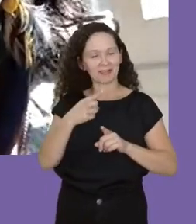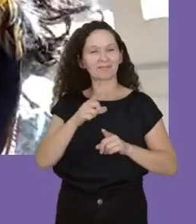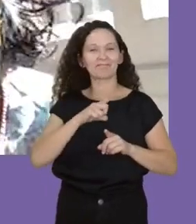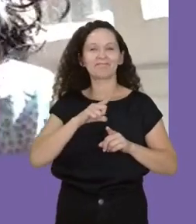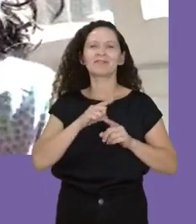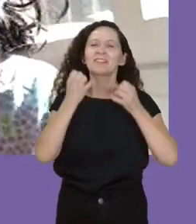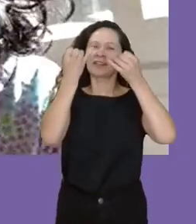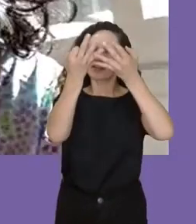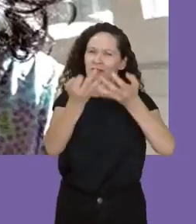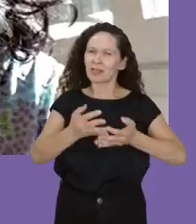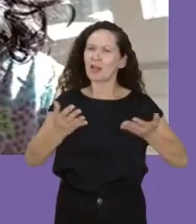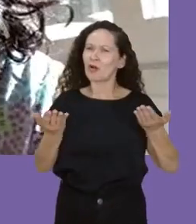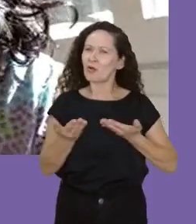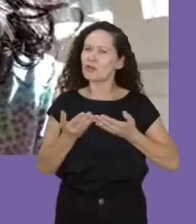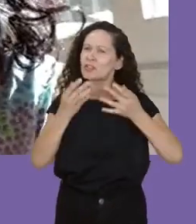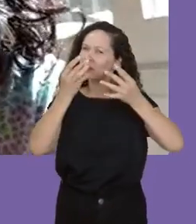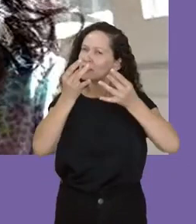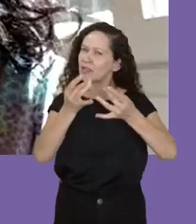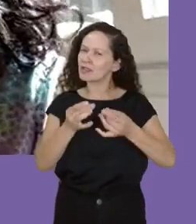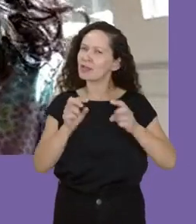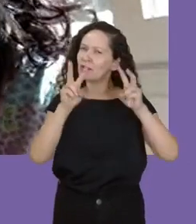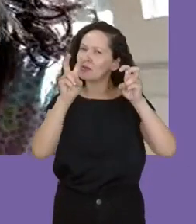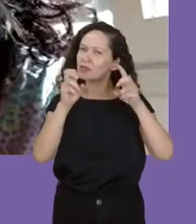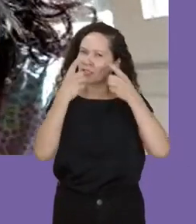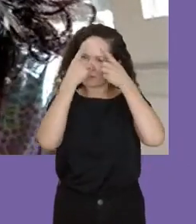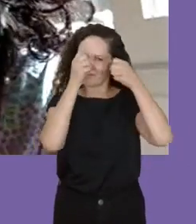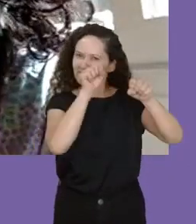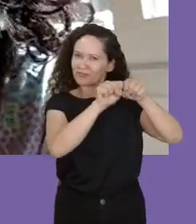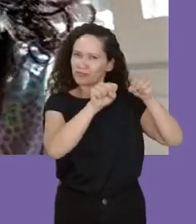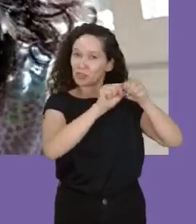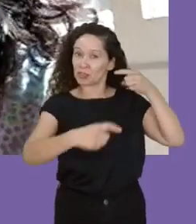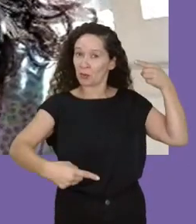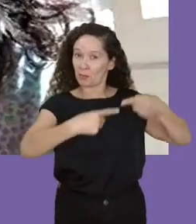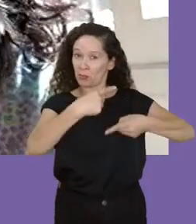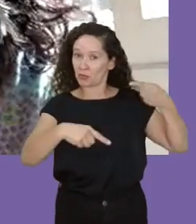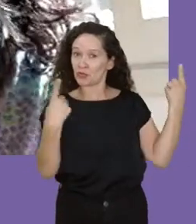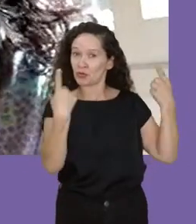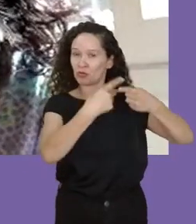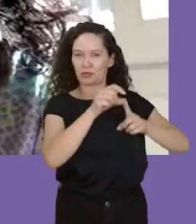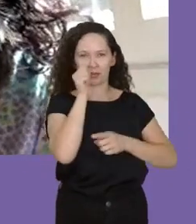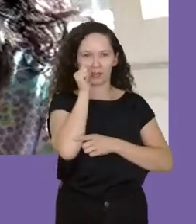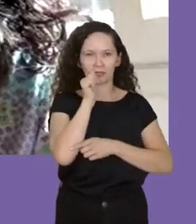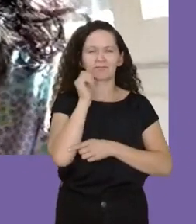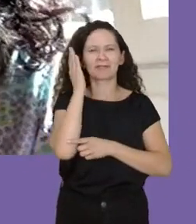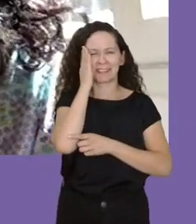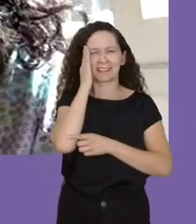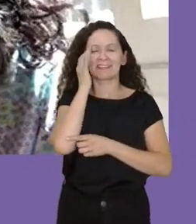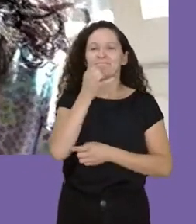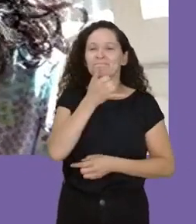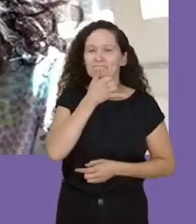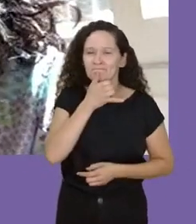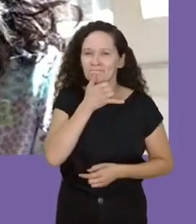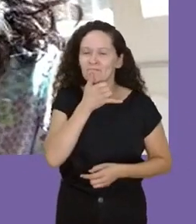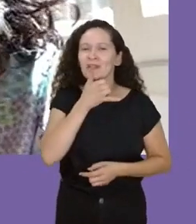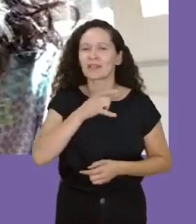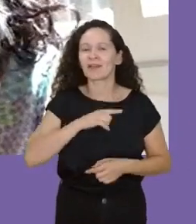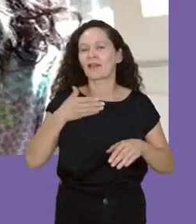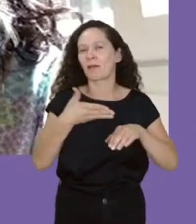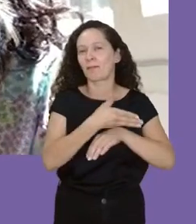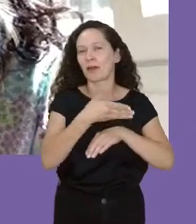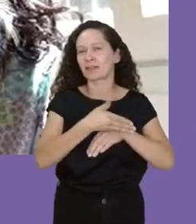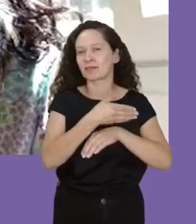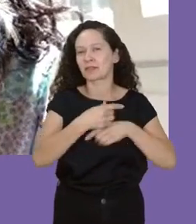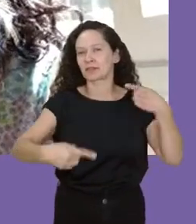vai desdobrar, né, nesse assunto da questão da violência política, porque a gente sabe que, infelizmente, a